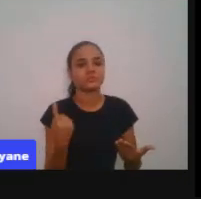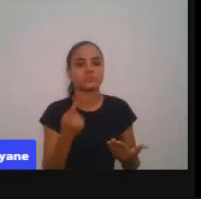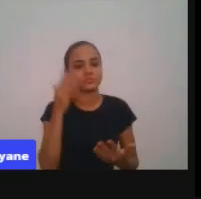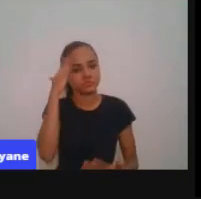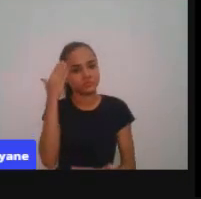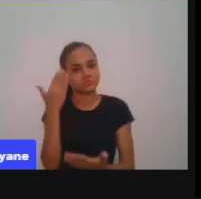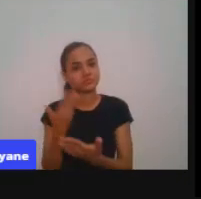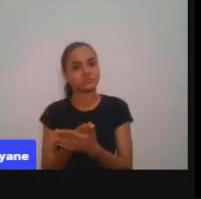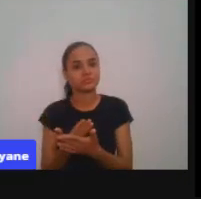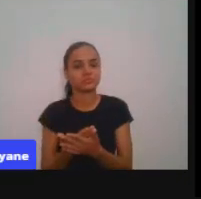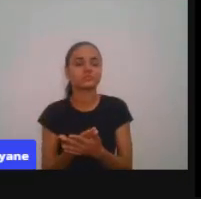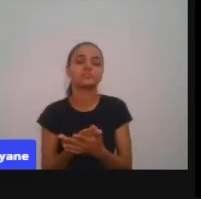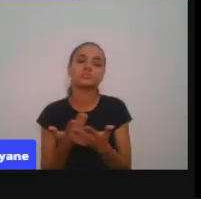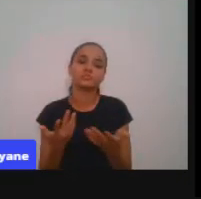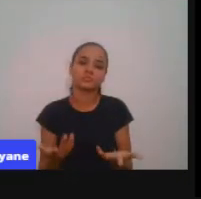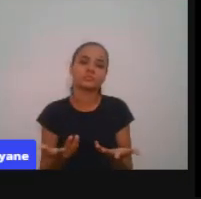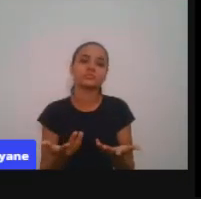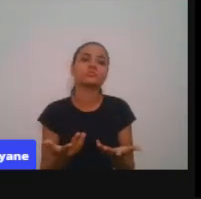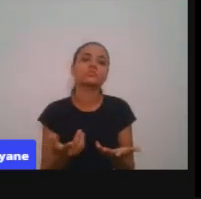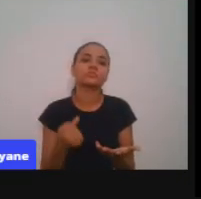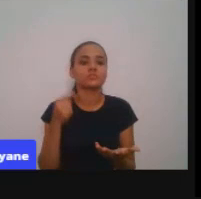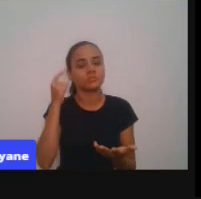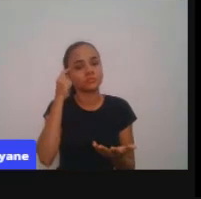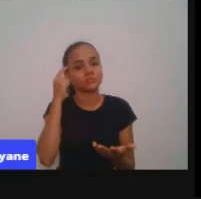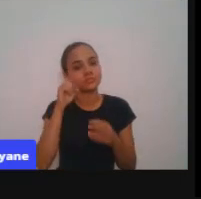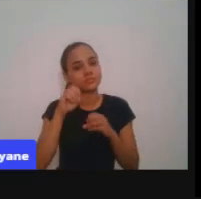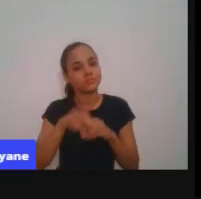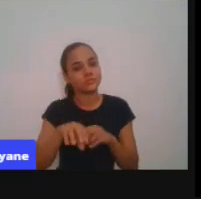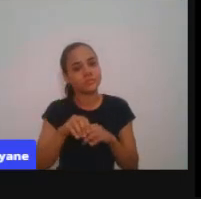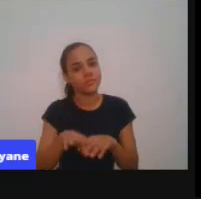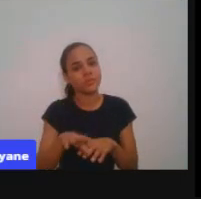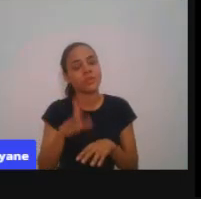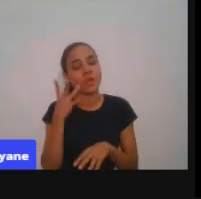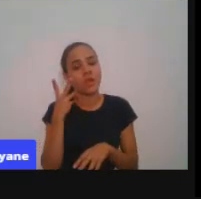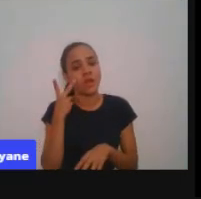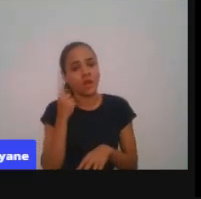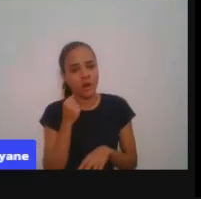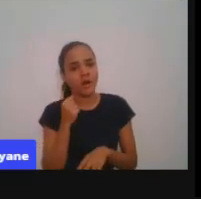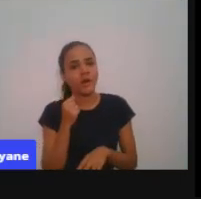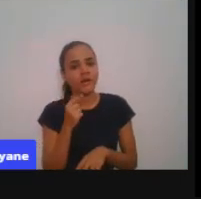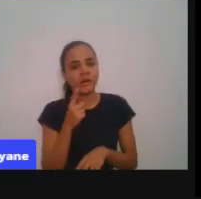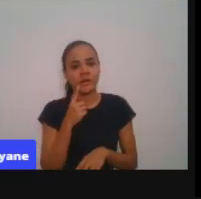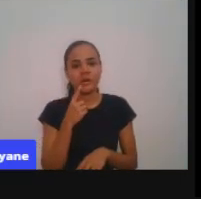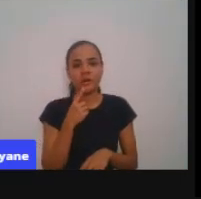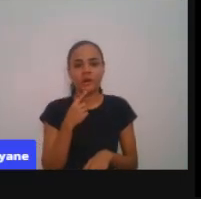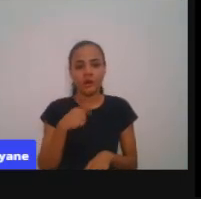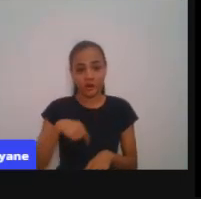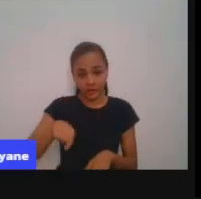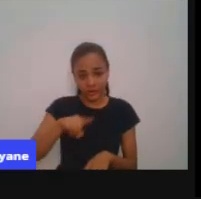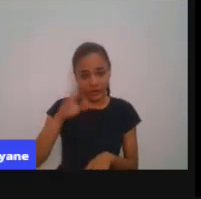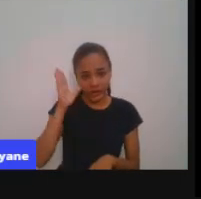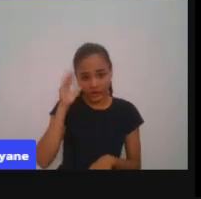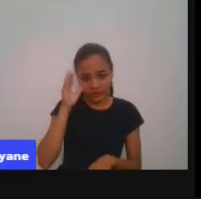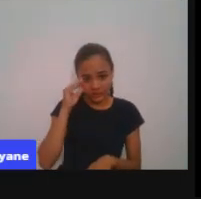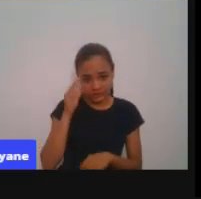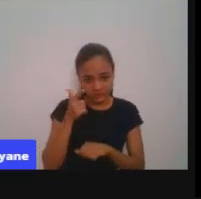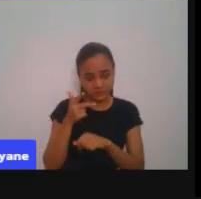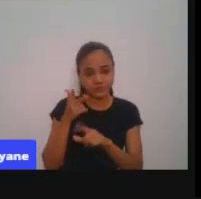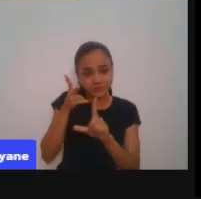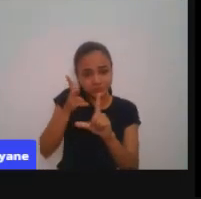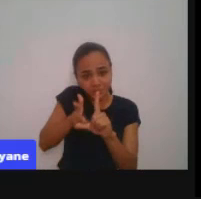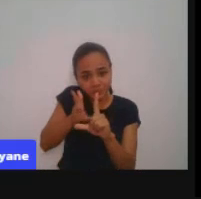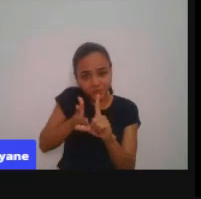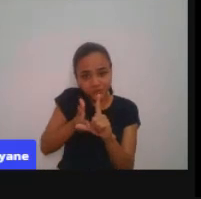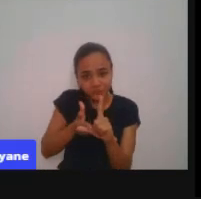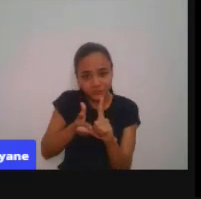educação infantil. Vocês assistiram ou vão assistir uma live com a professora Giovana, com a professora Ana Lu, que elas vão falar para a